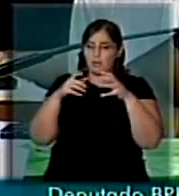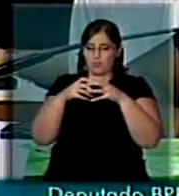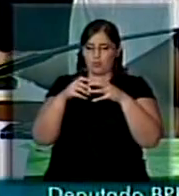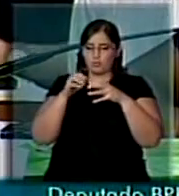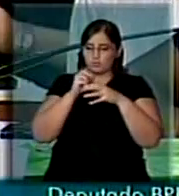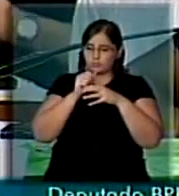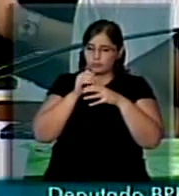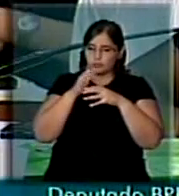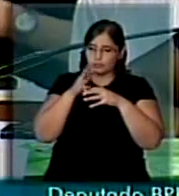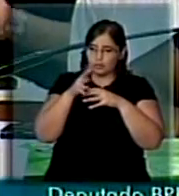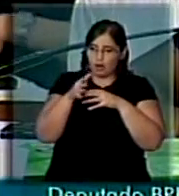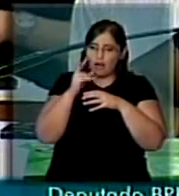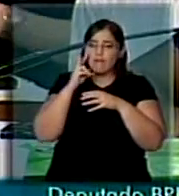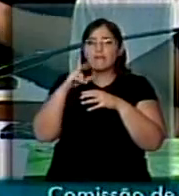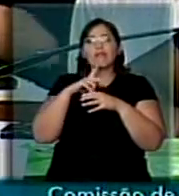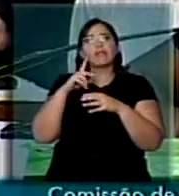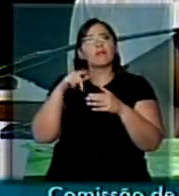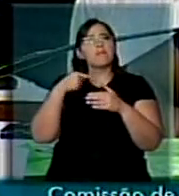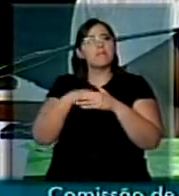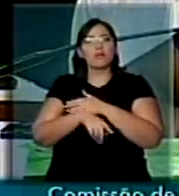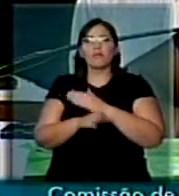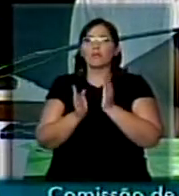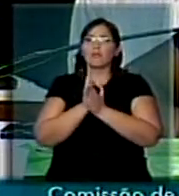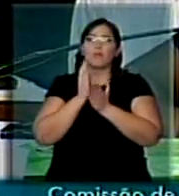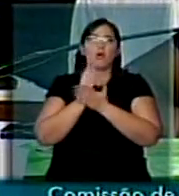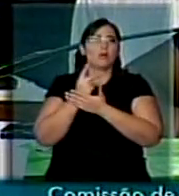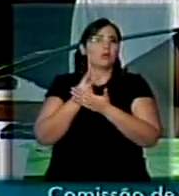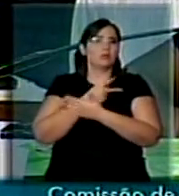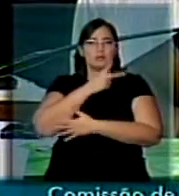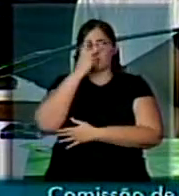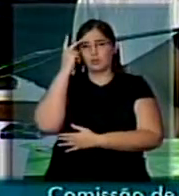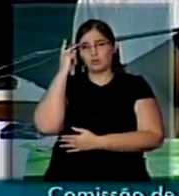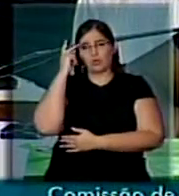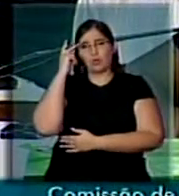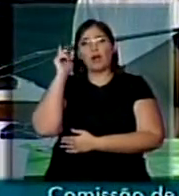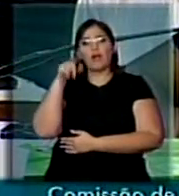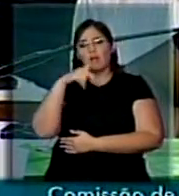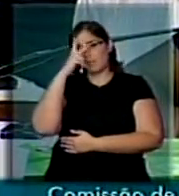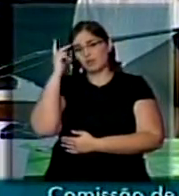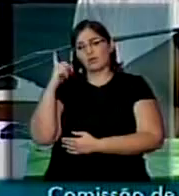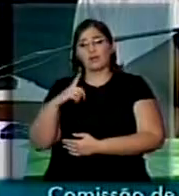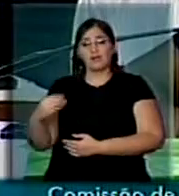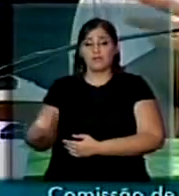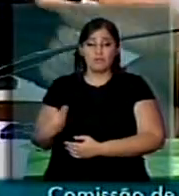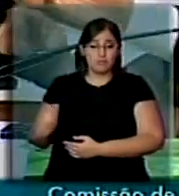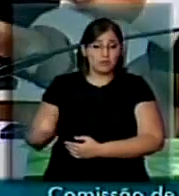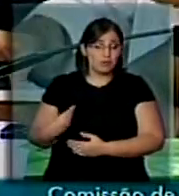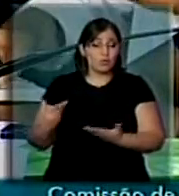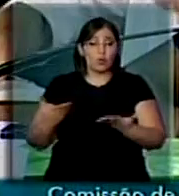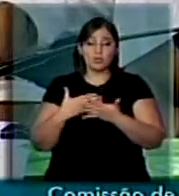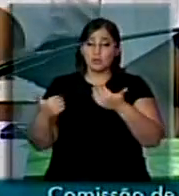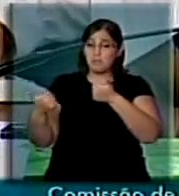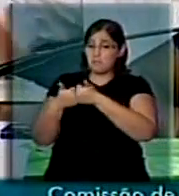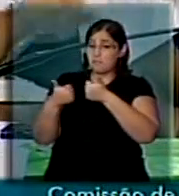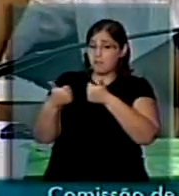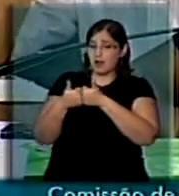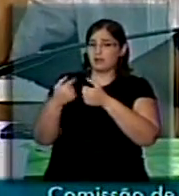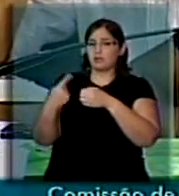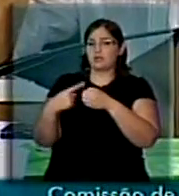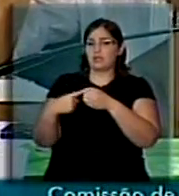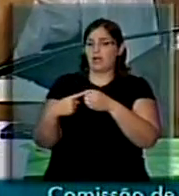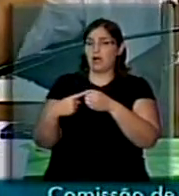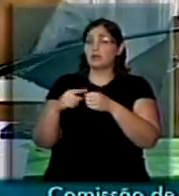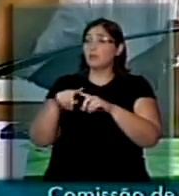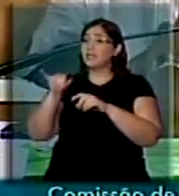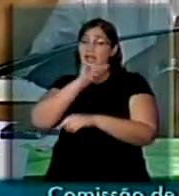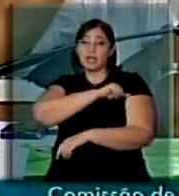mais profunda miséria que pode assolar um ser humano, que estão essas pessoas que vivem à margem dessas cidades. Mas no Rio de